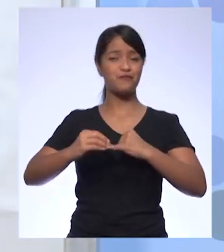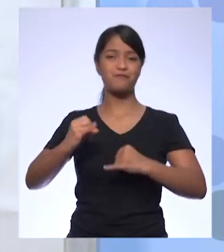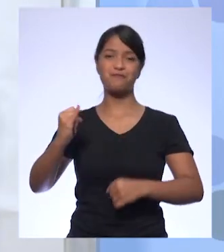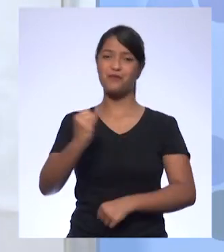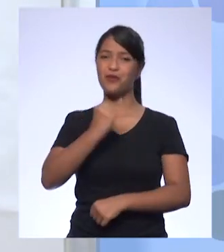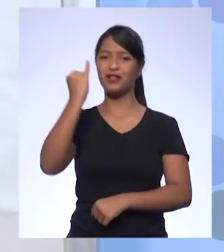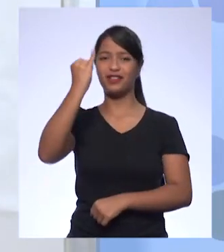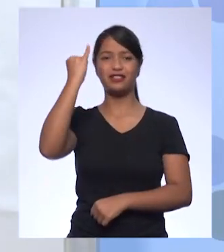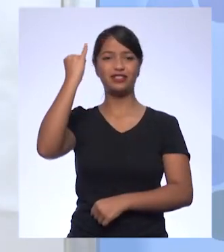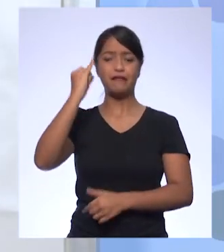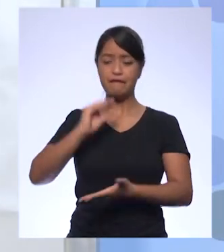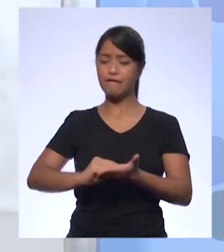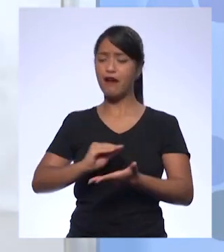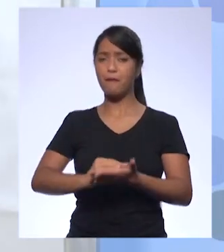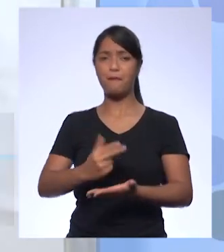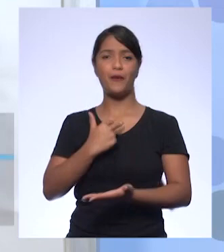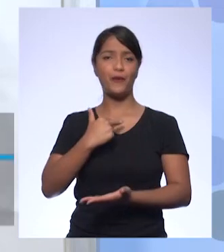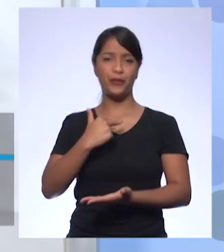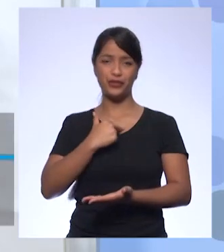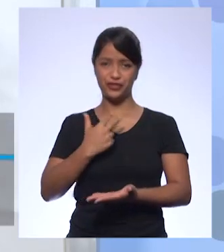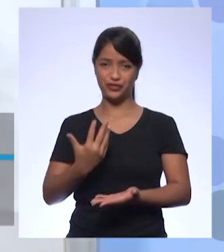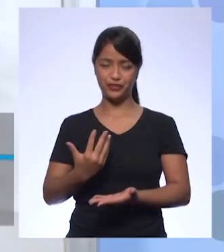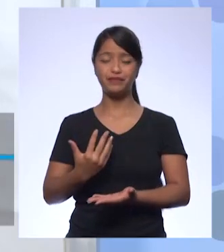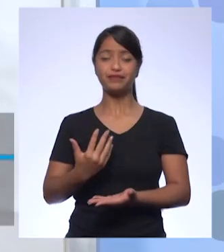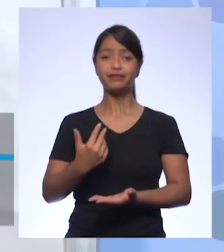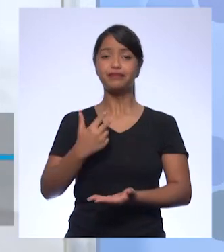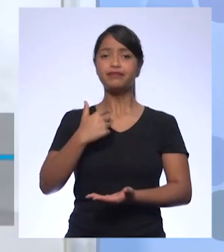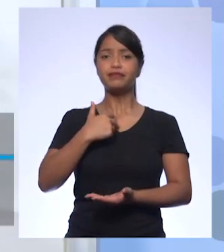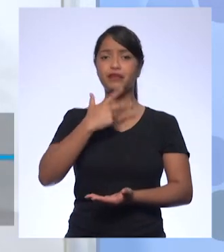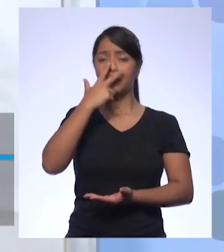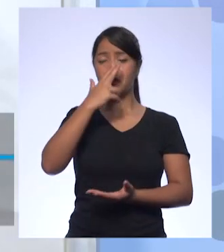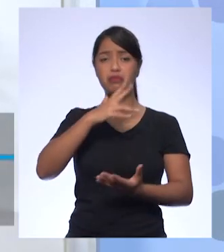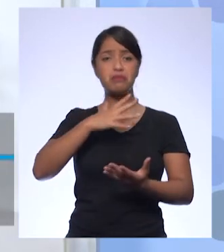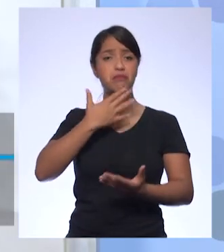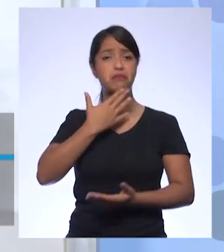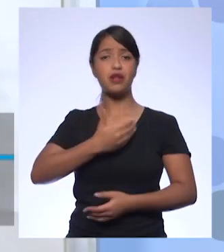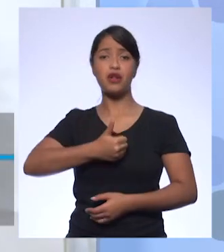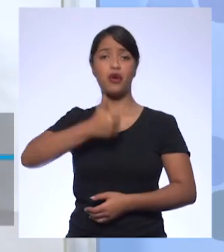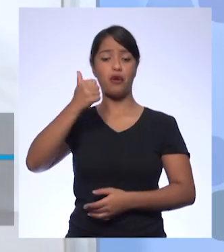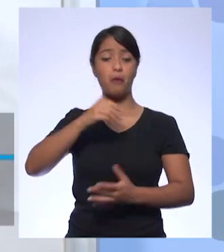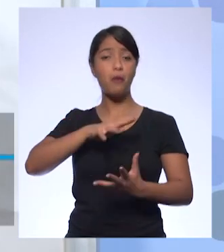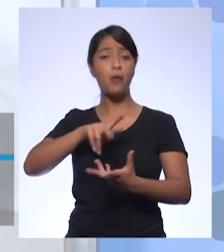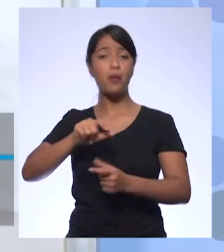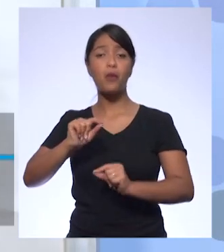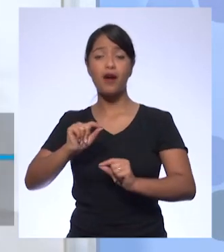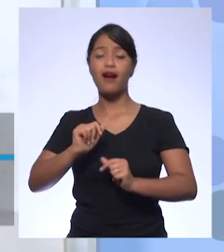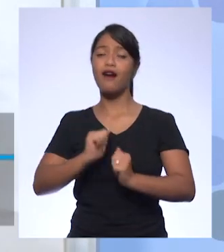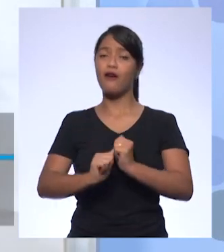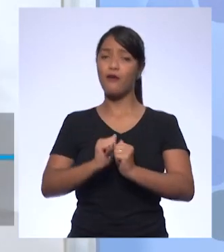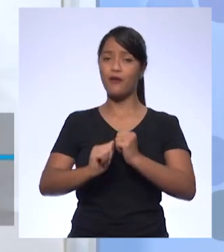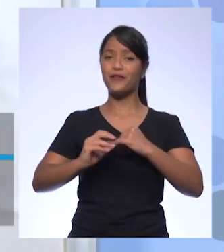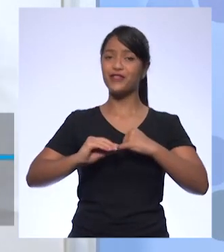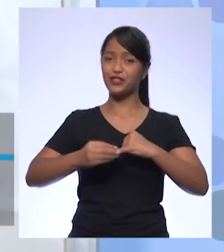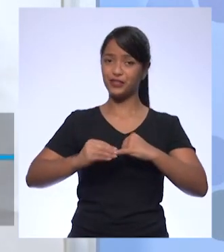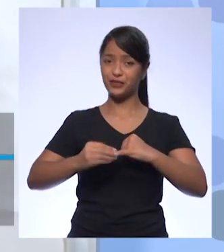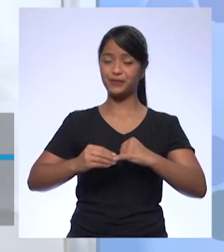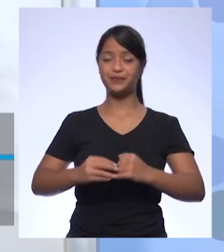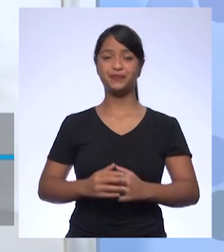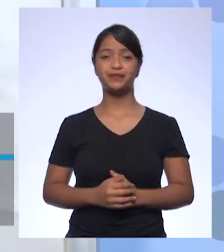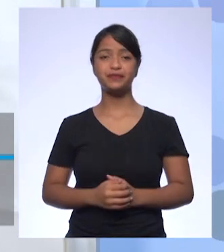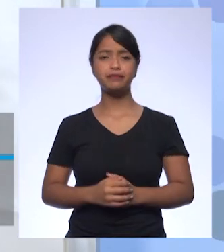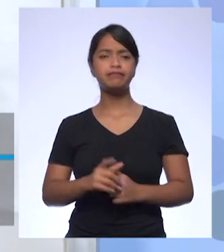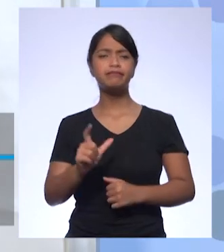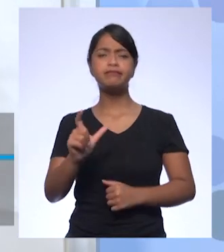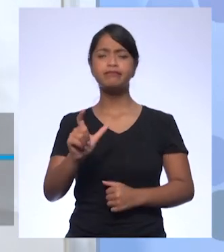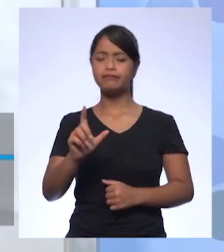assim uma das melhores dietas do mundo, tá, gente? Eu já vou adiantar para vocês. Quando a gente fala em dieta, tem gente que